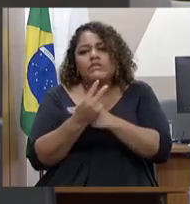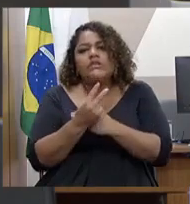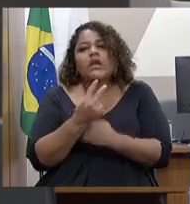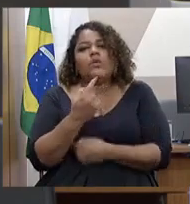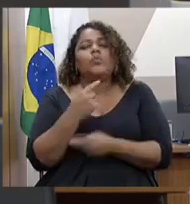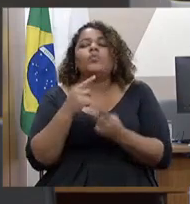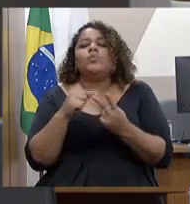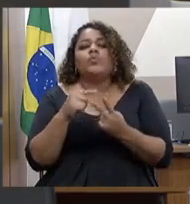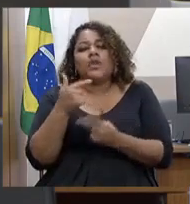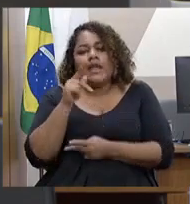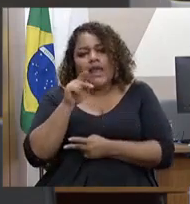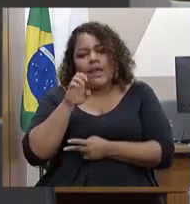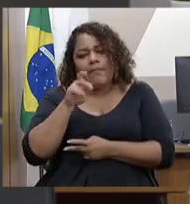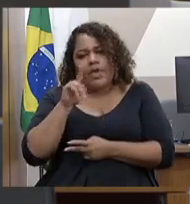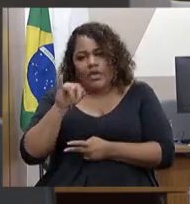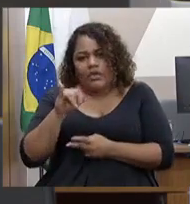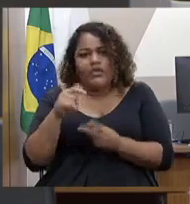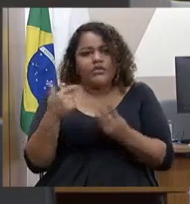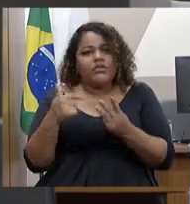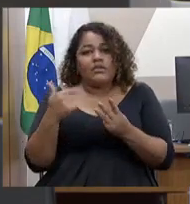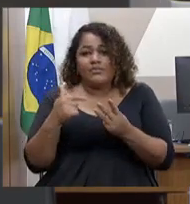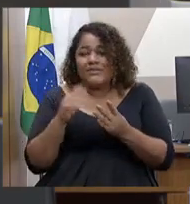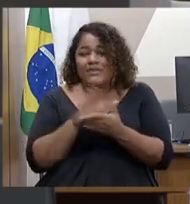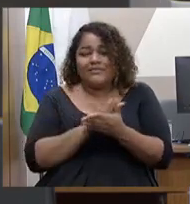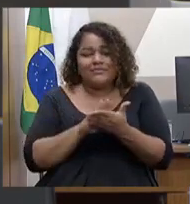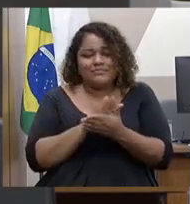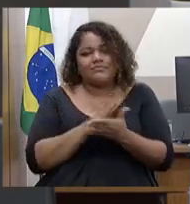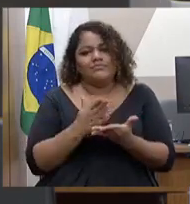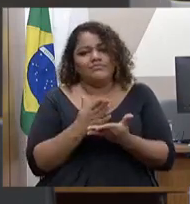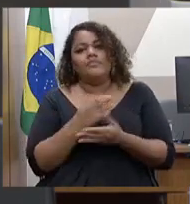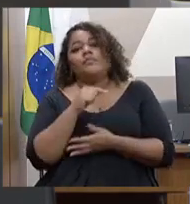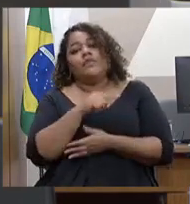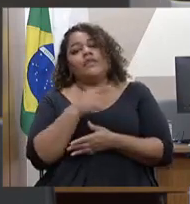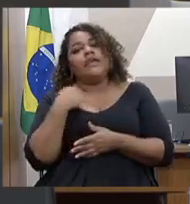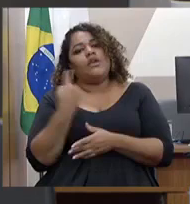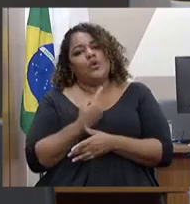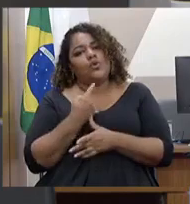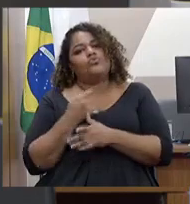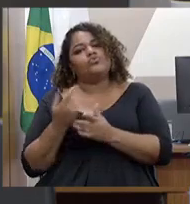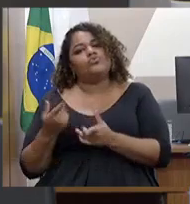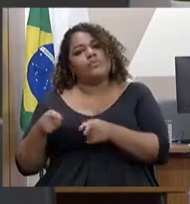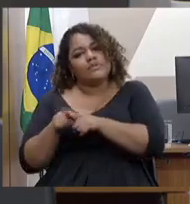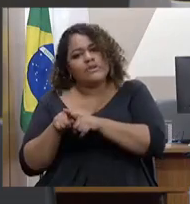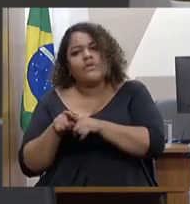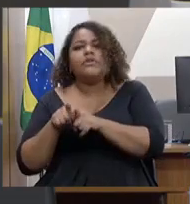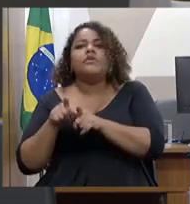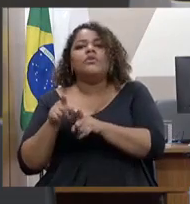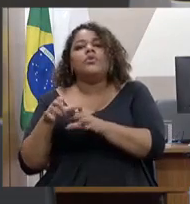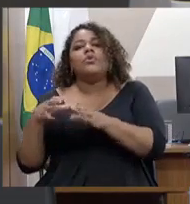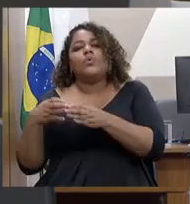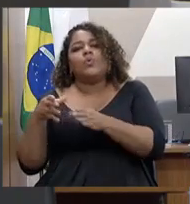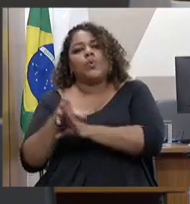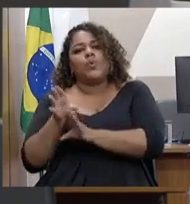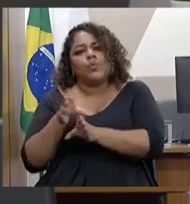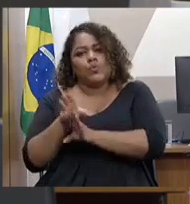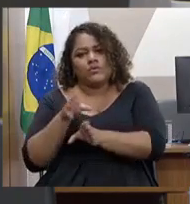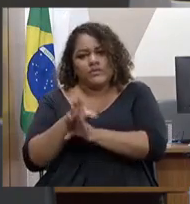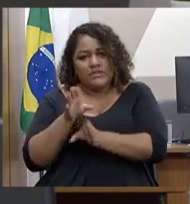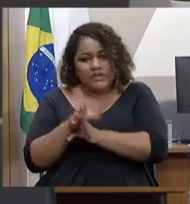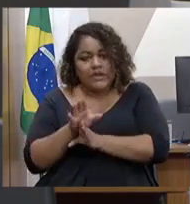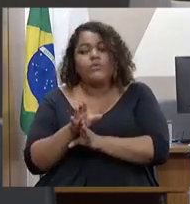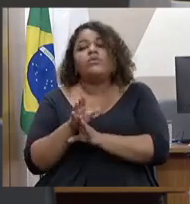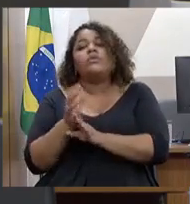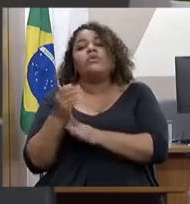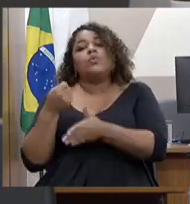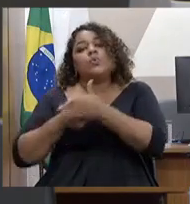tá vendo um trabalho nesse sentido Estamos também lutando junto com conselho para que um cerest seja implementado o município de Varginha